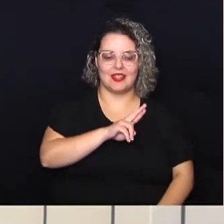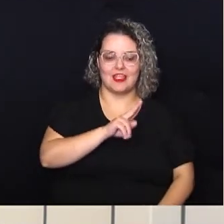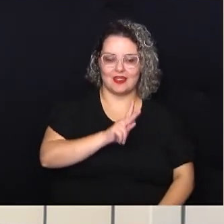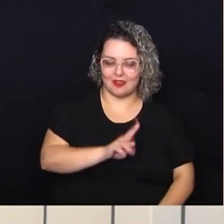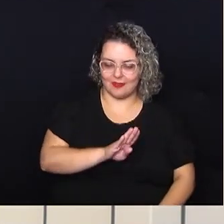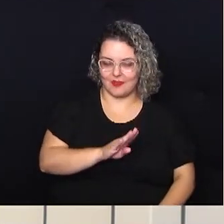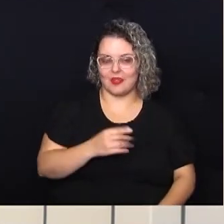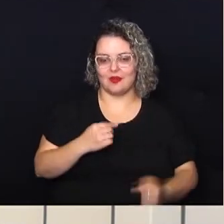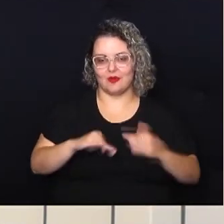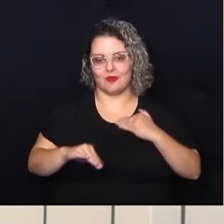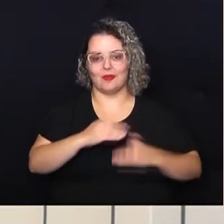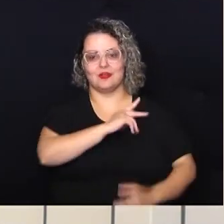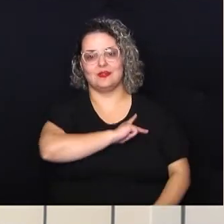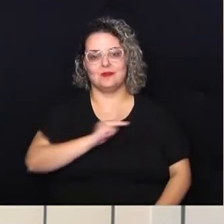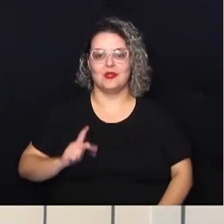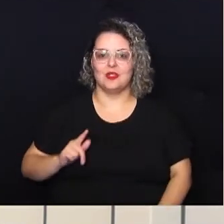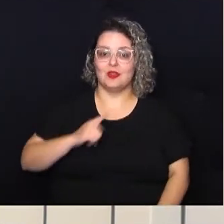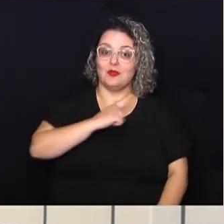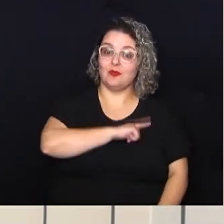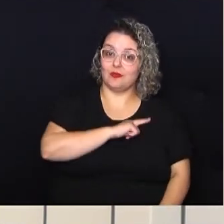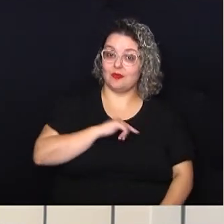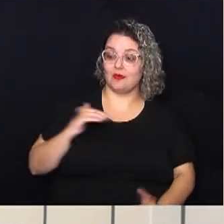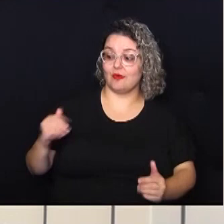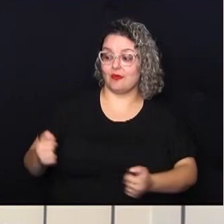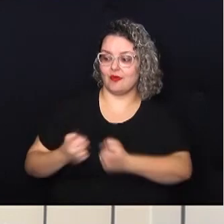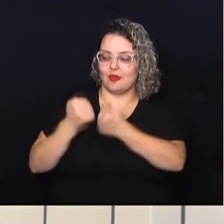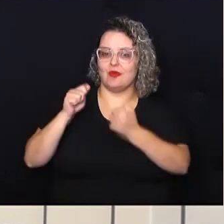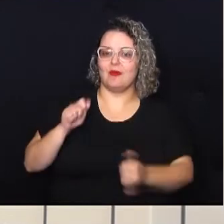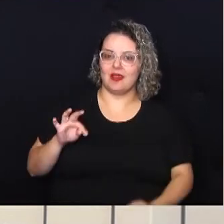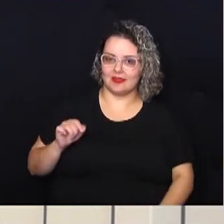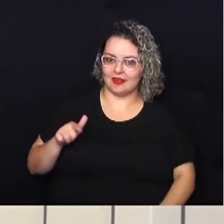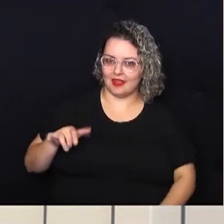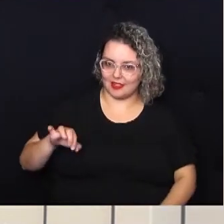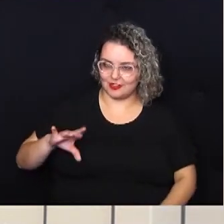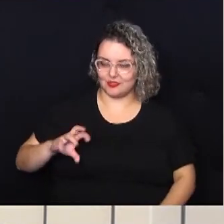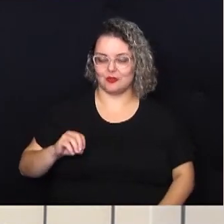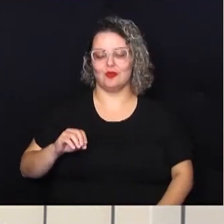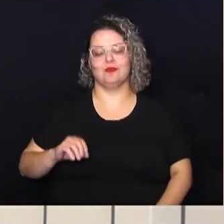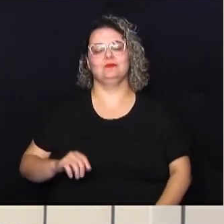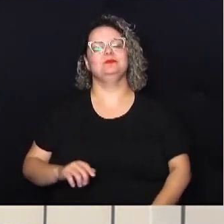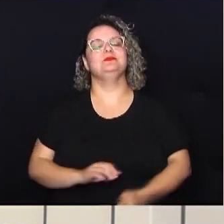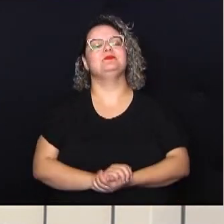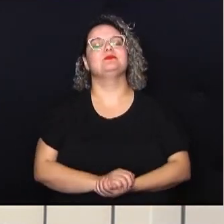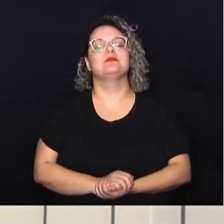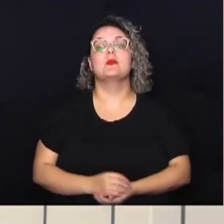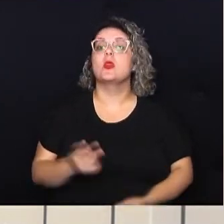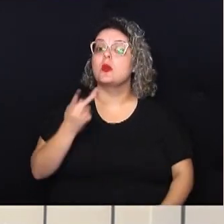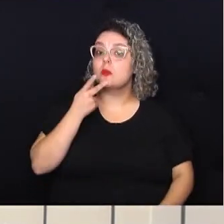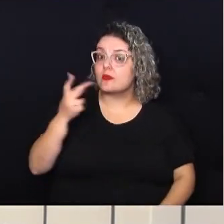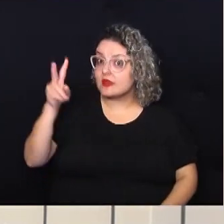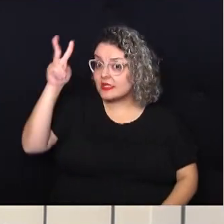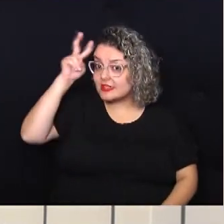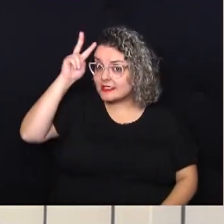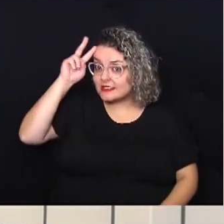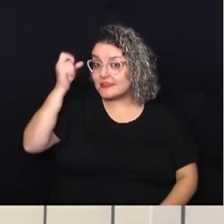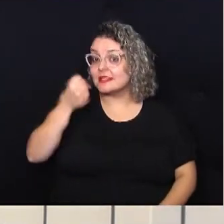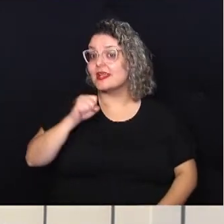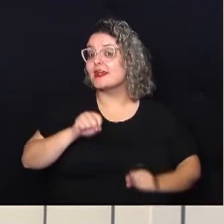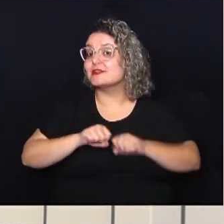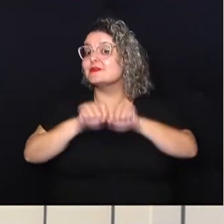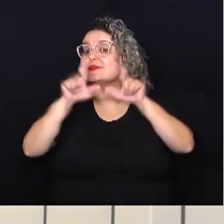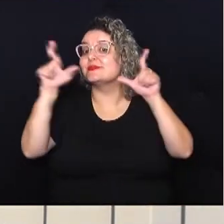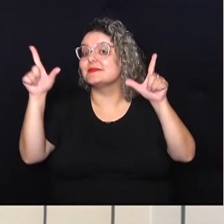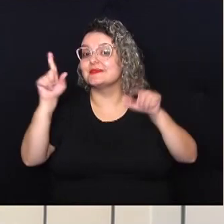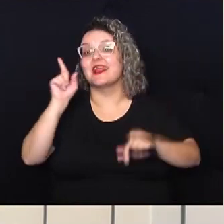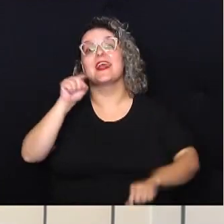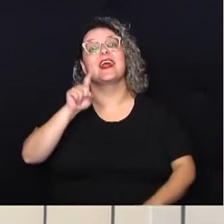e também o Guarani diante do Atlético Goianiense. Por falar em segunda-feira, às 8 horas da manhã, é a